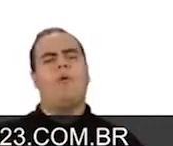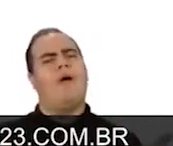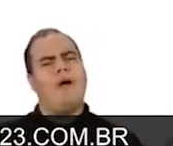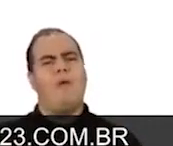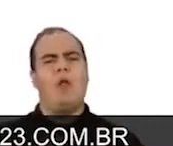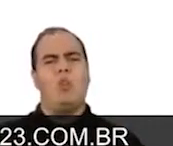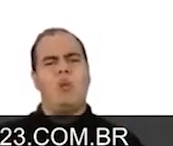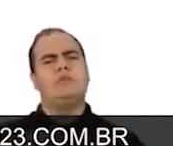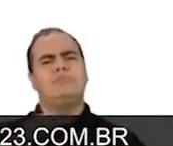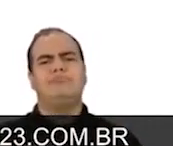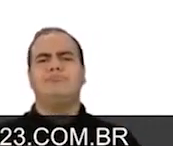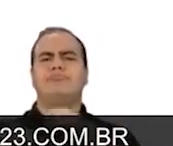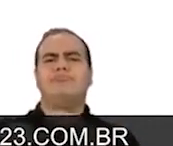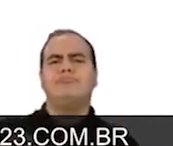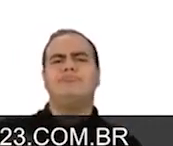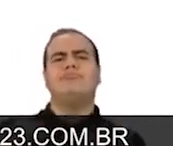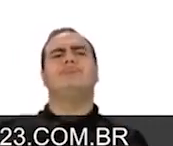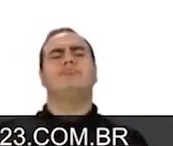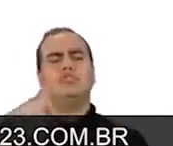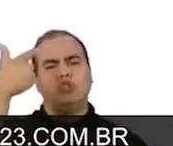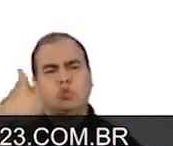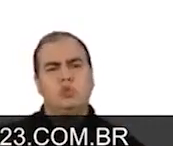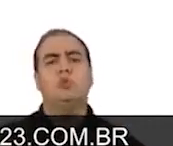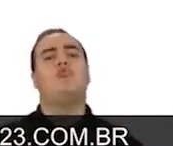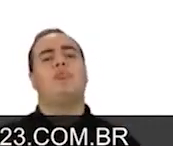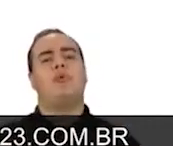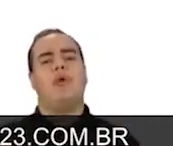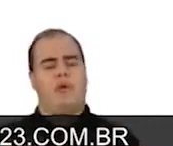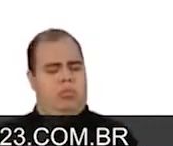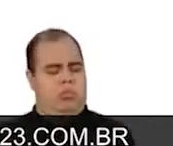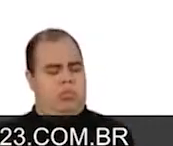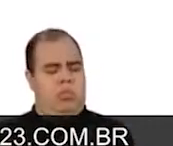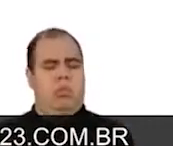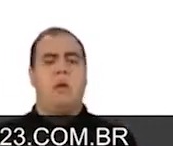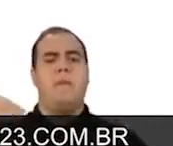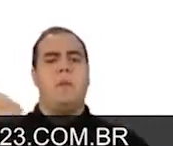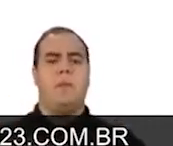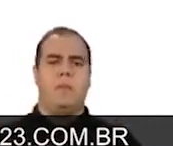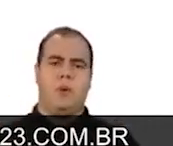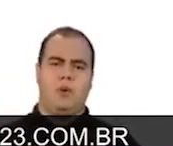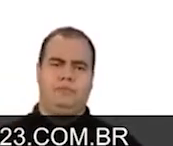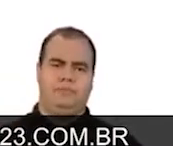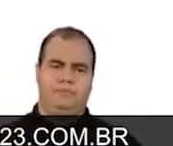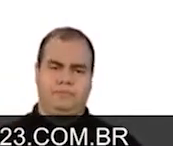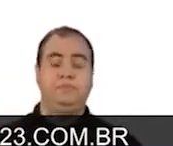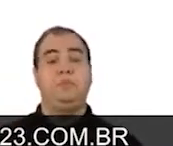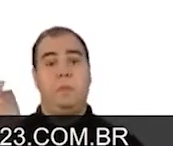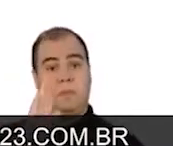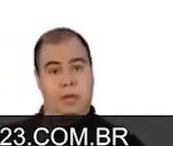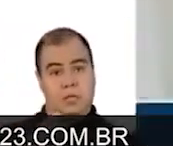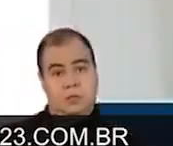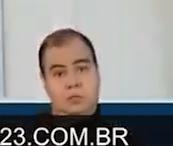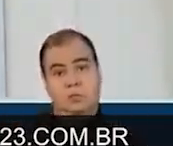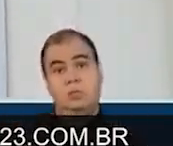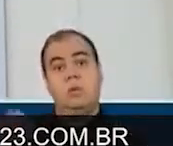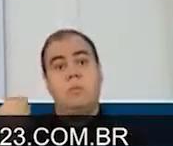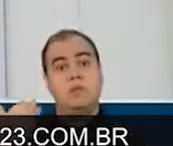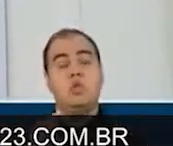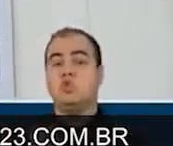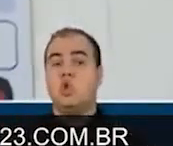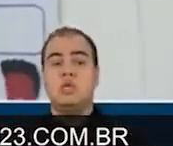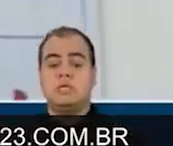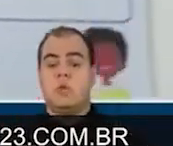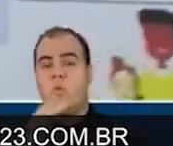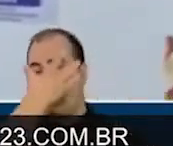em alguns países justamente por causa da baixa cobertura vacinal. No Brasil, no ano passado, apenas metade